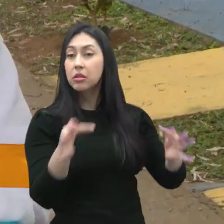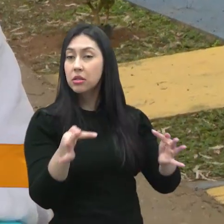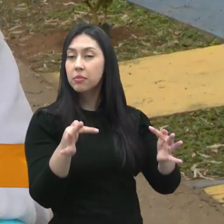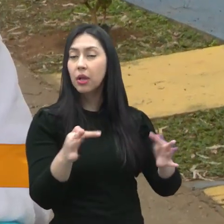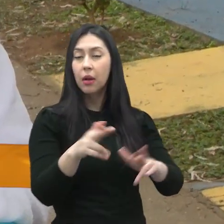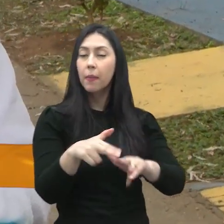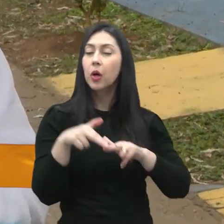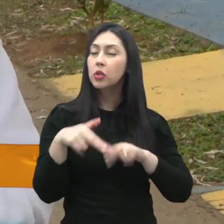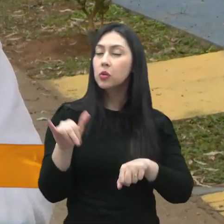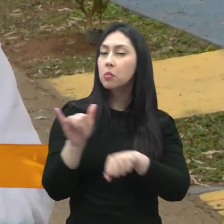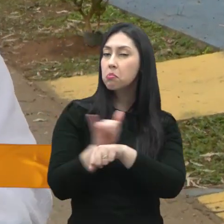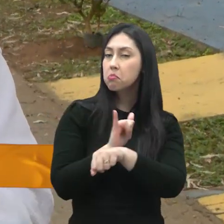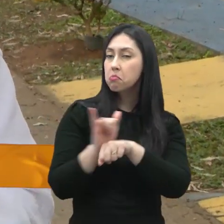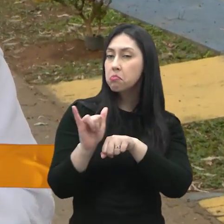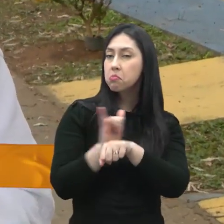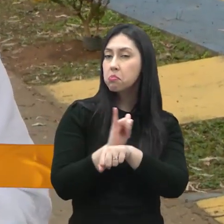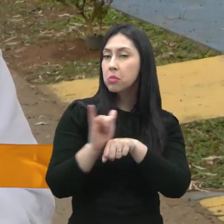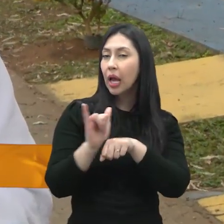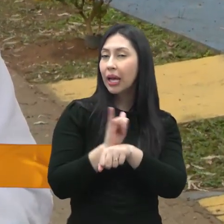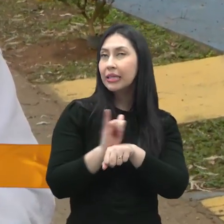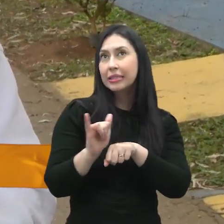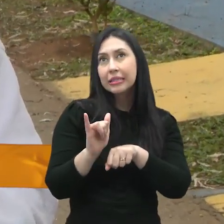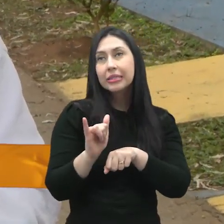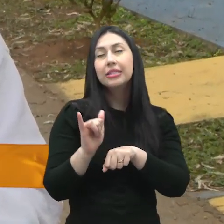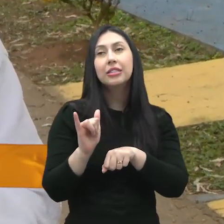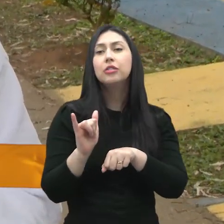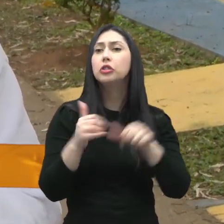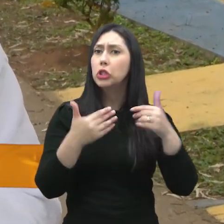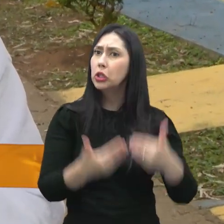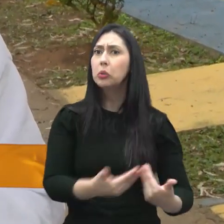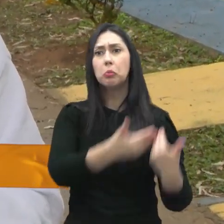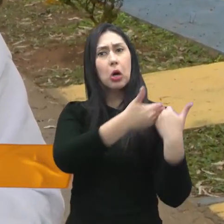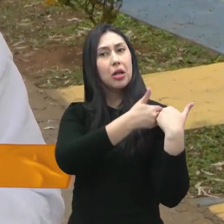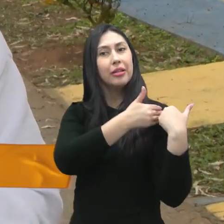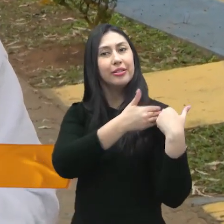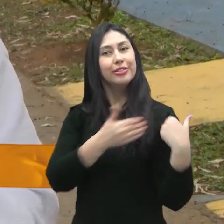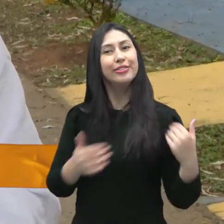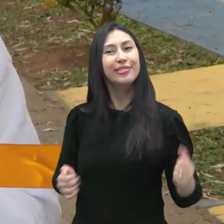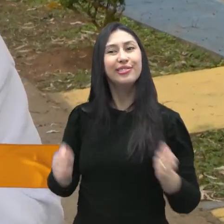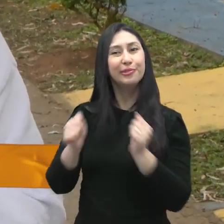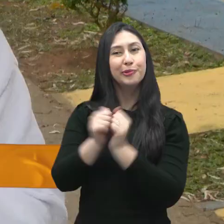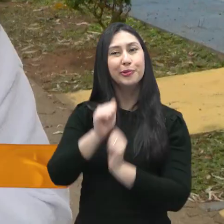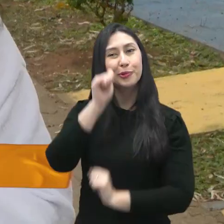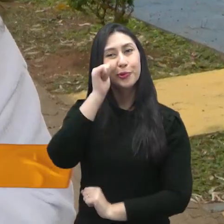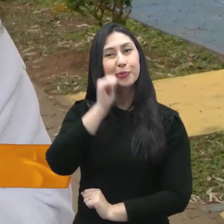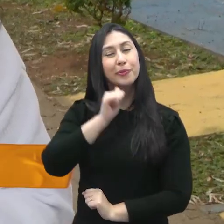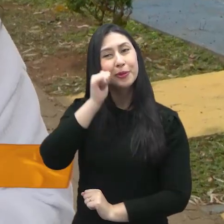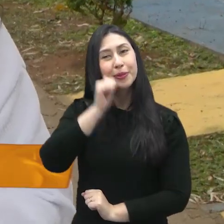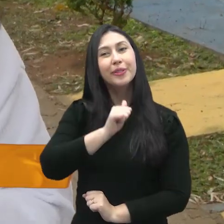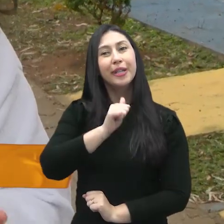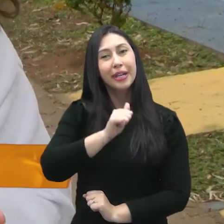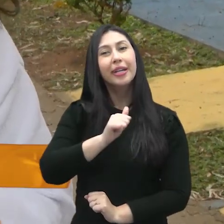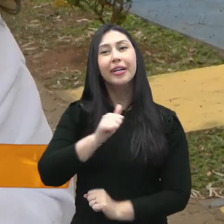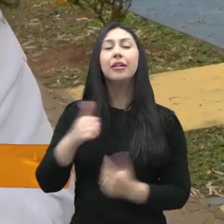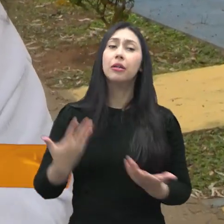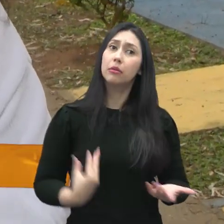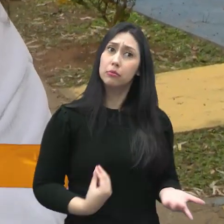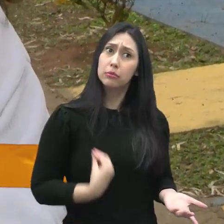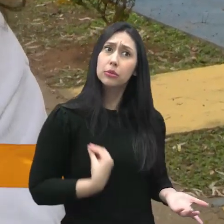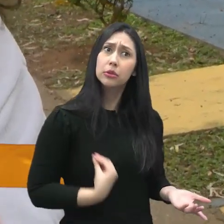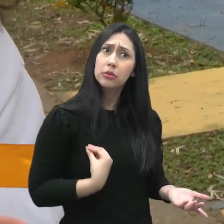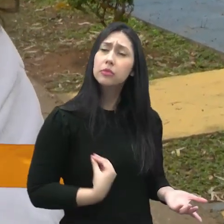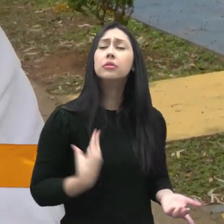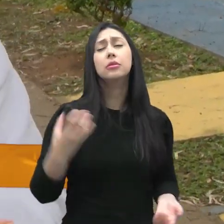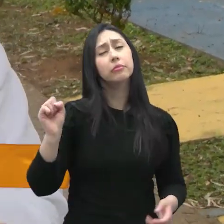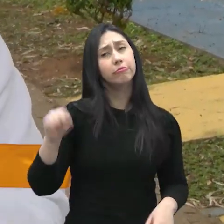assim, é uma forma também de ser responsável também pela família, pelo